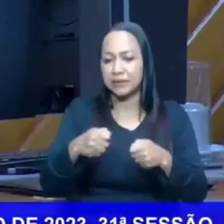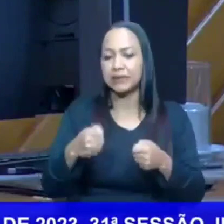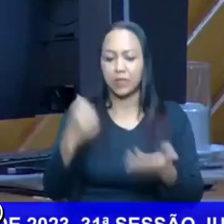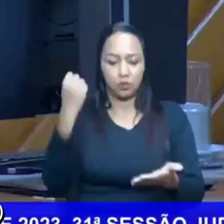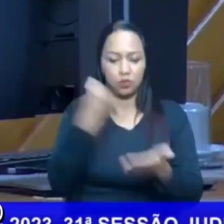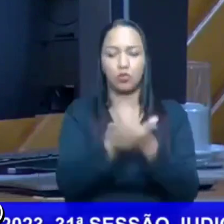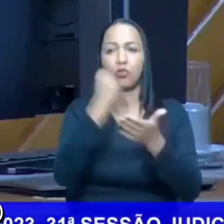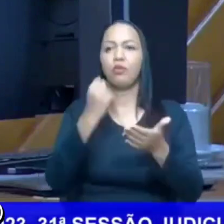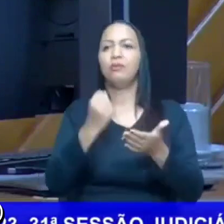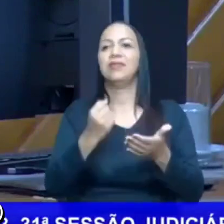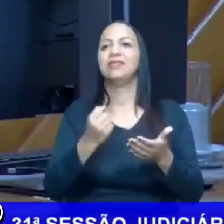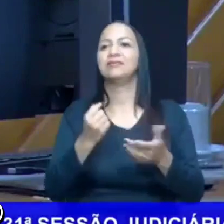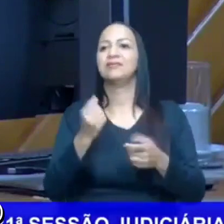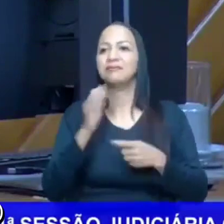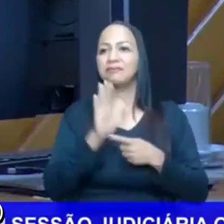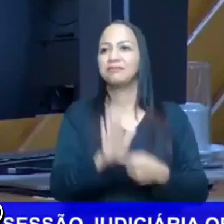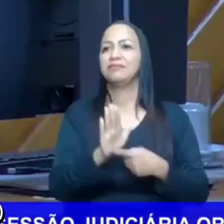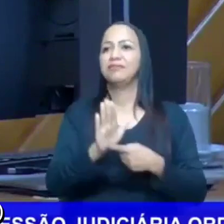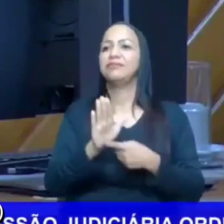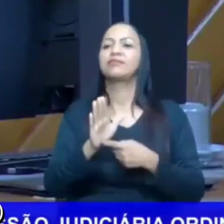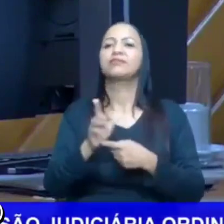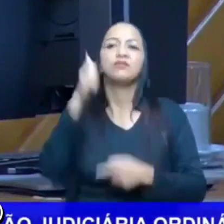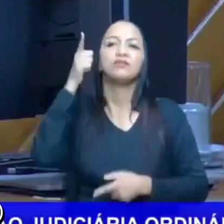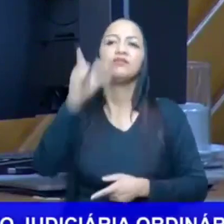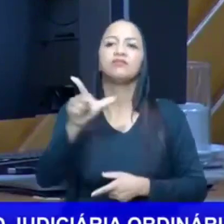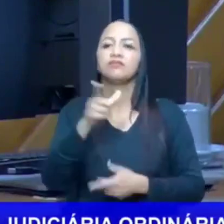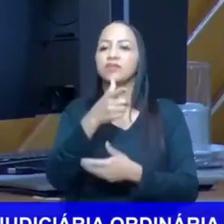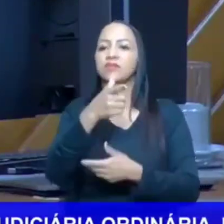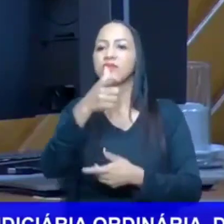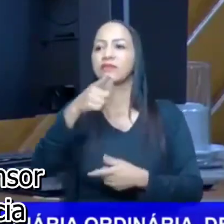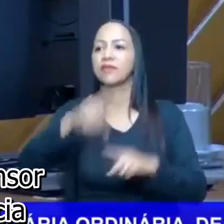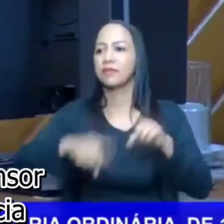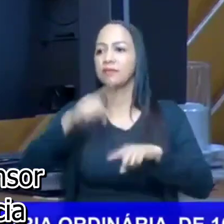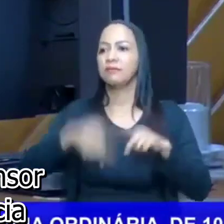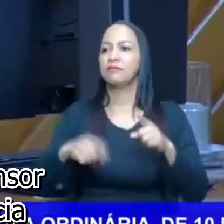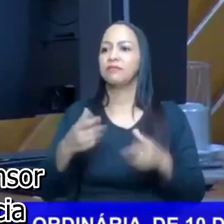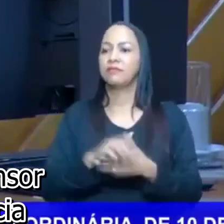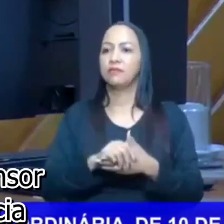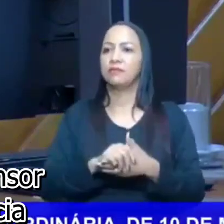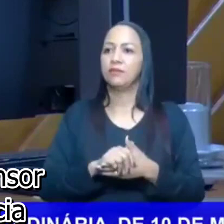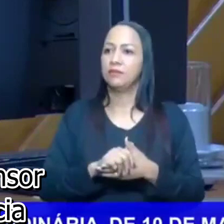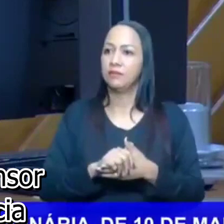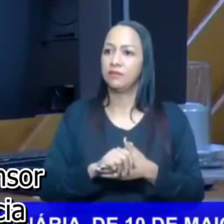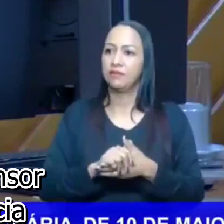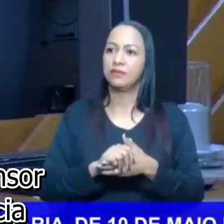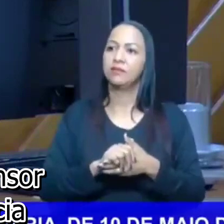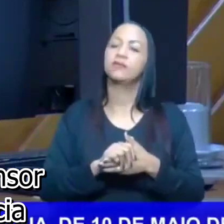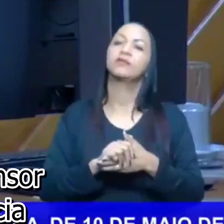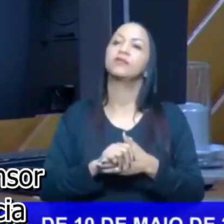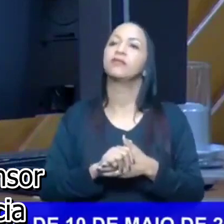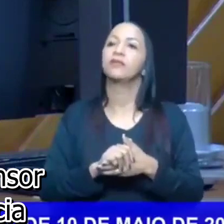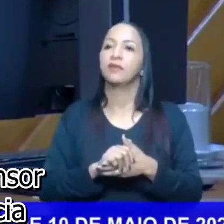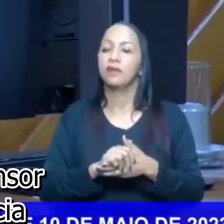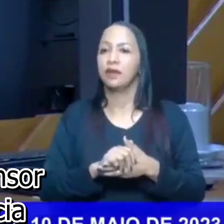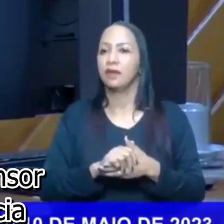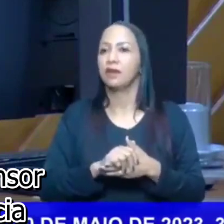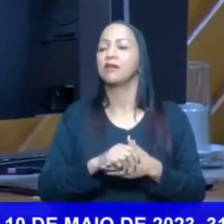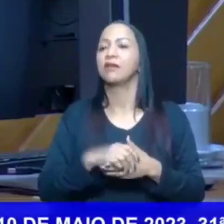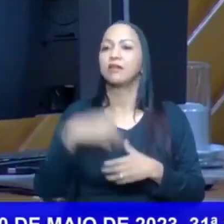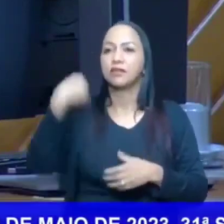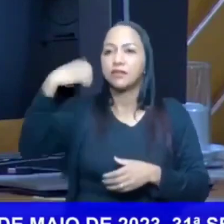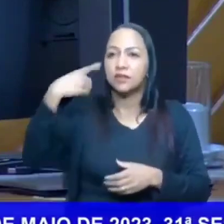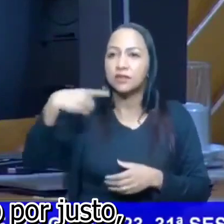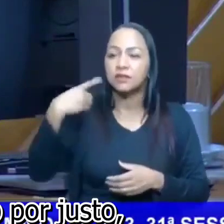prestado ou o bem adquirido. E, no caso, como dito, o Ministério Público não quer ser censor da atividade